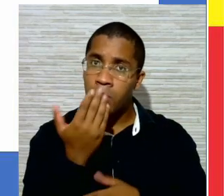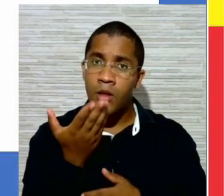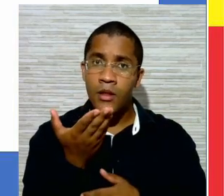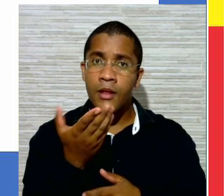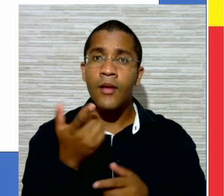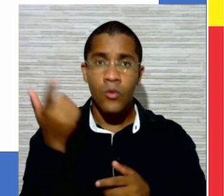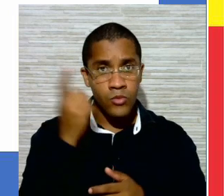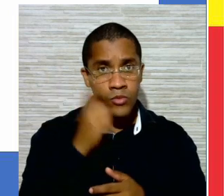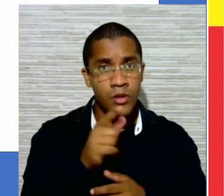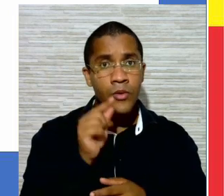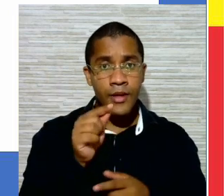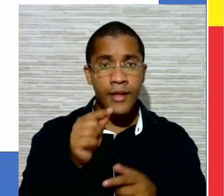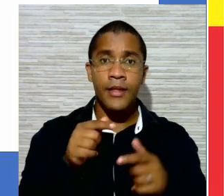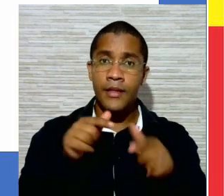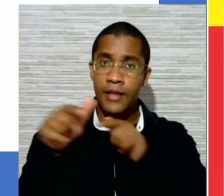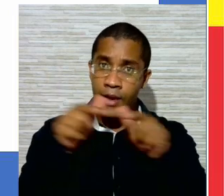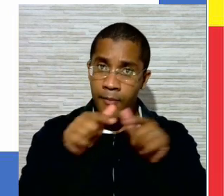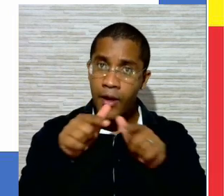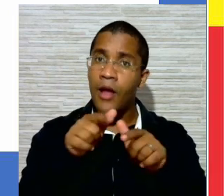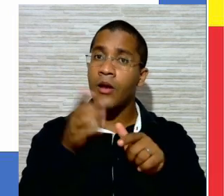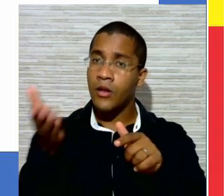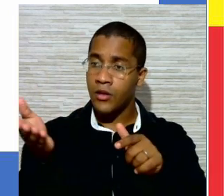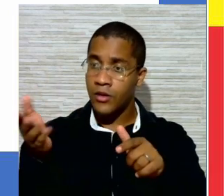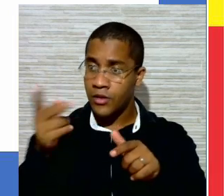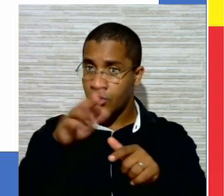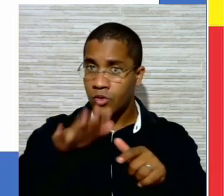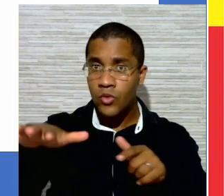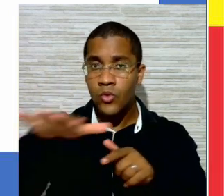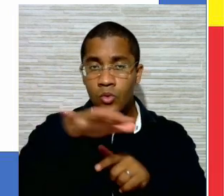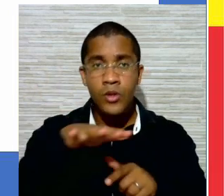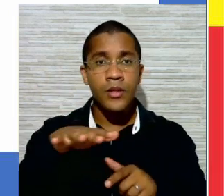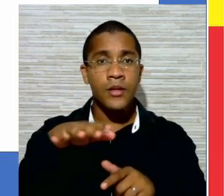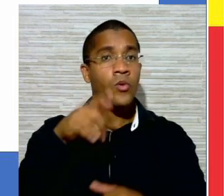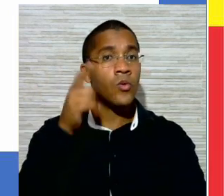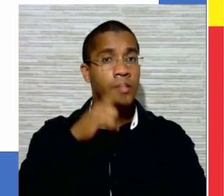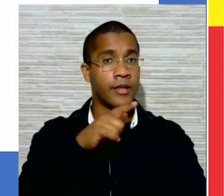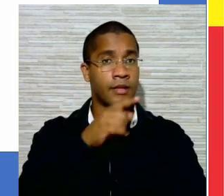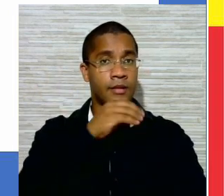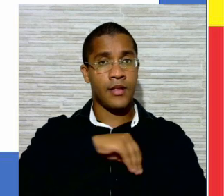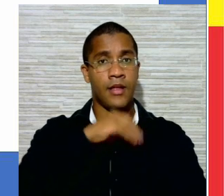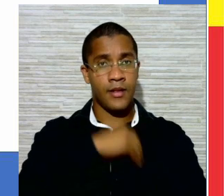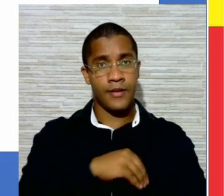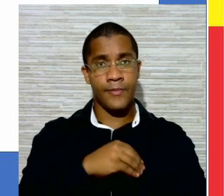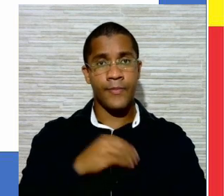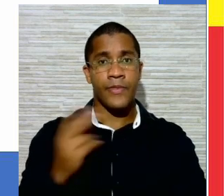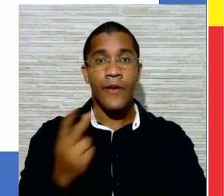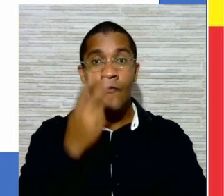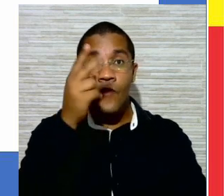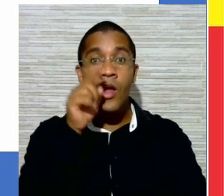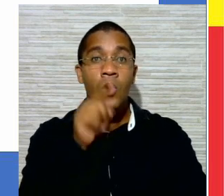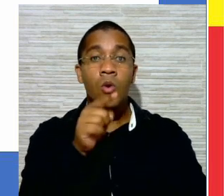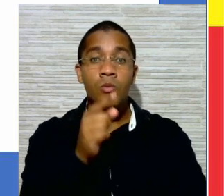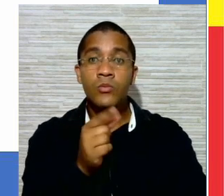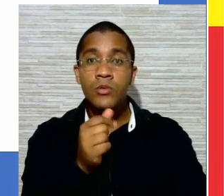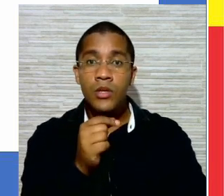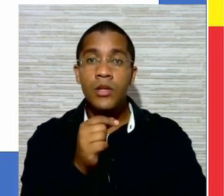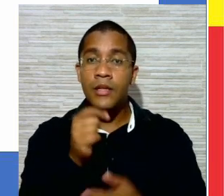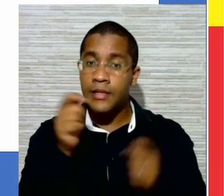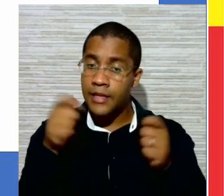gere renda e também gere emprego, tá? E faz com que a renda disso, o valor que se extrai disso, seja distribuído